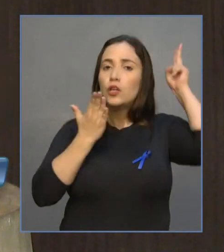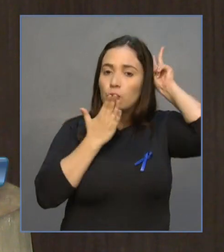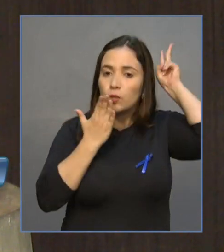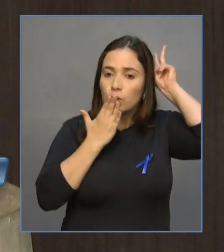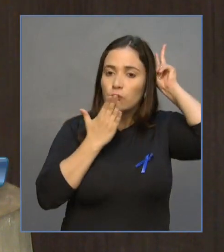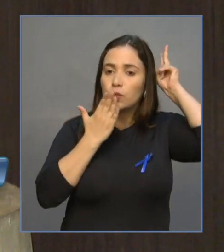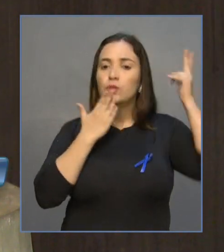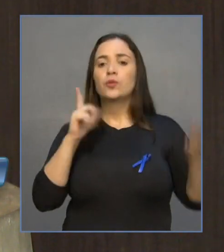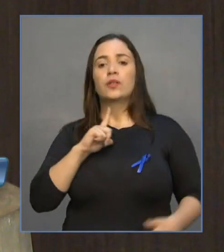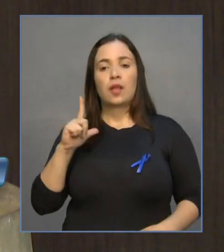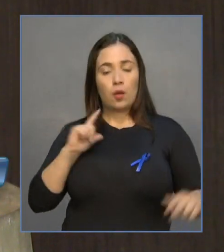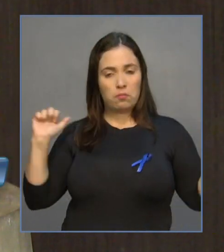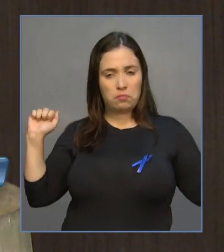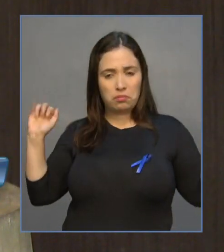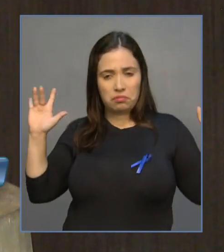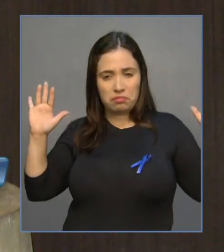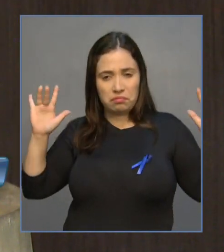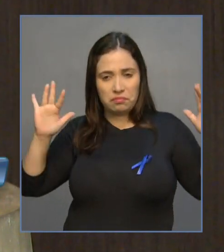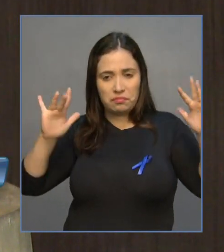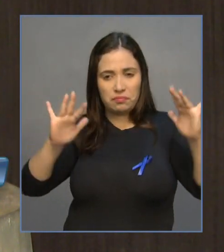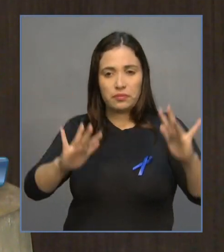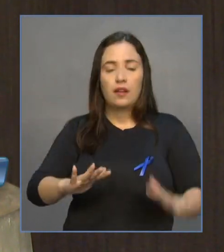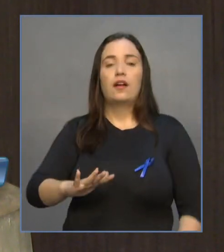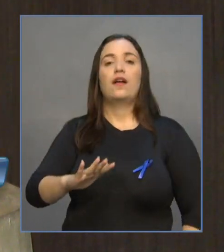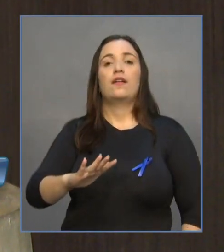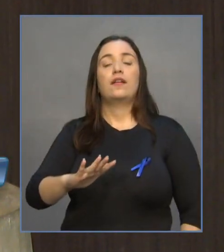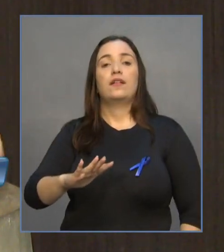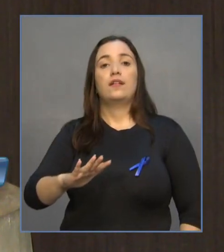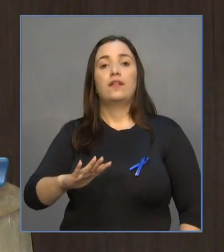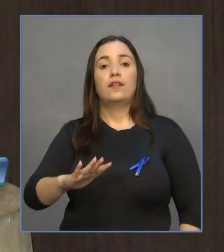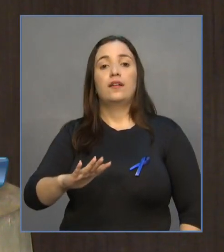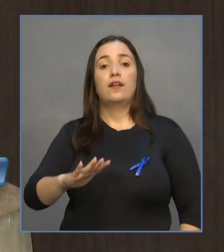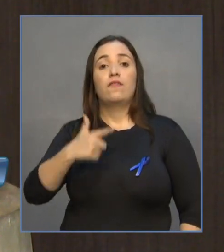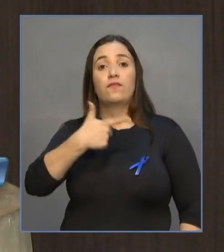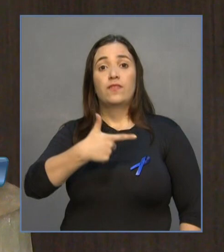Anassés, mais de 27 comunidades